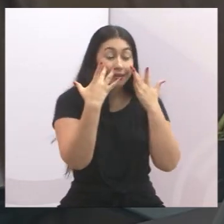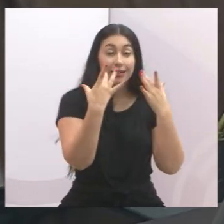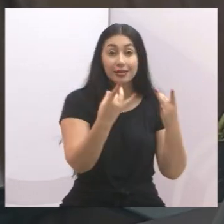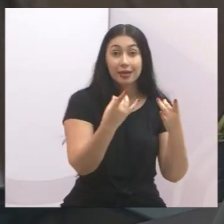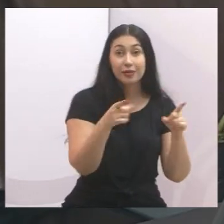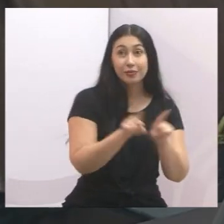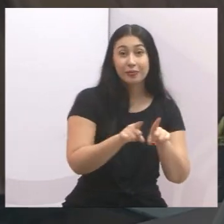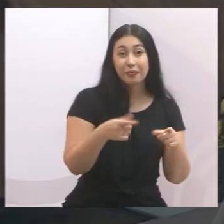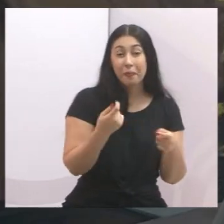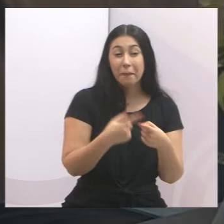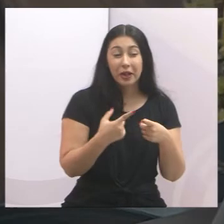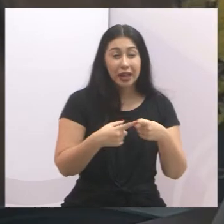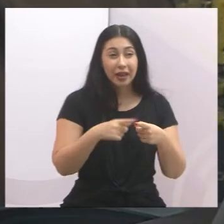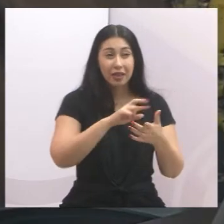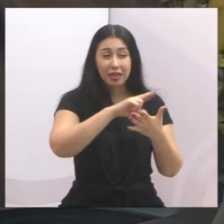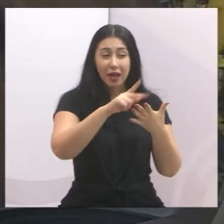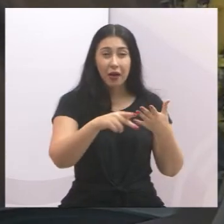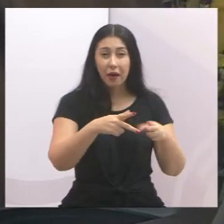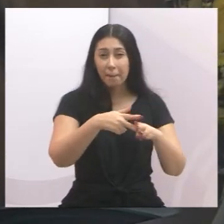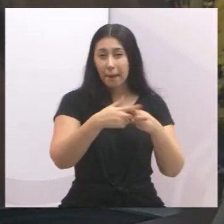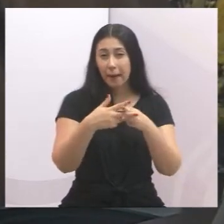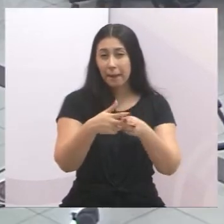no acabamento.